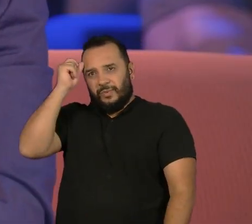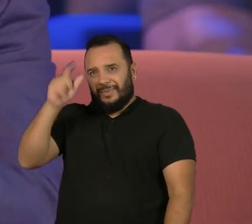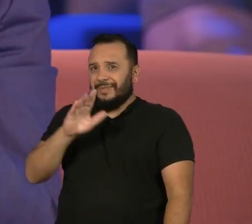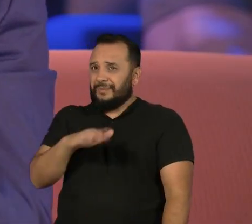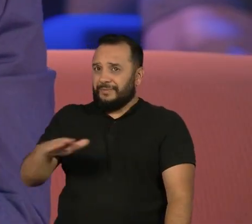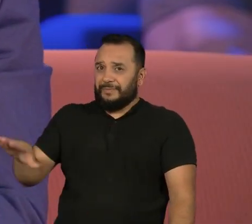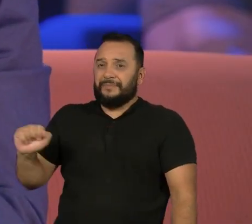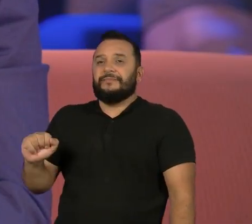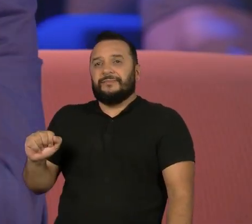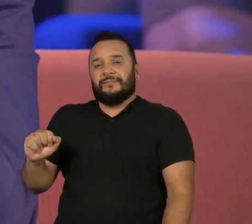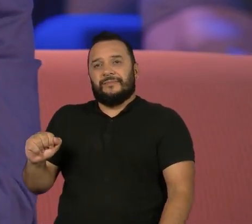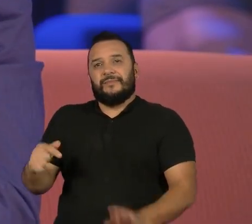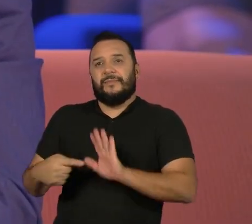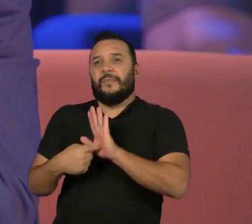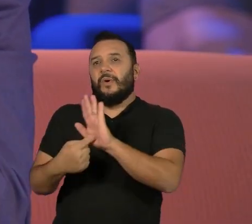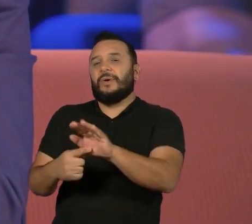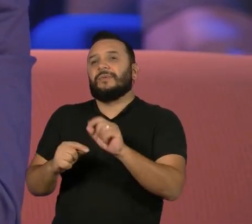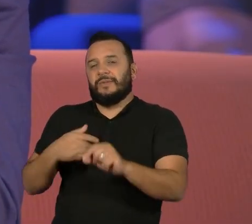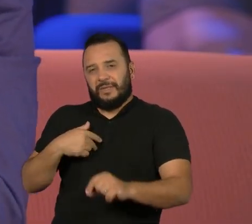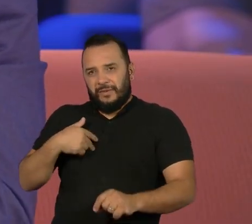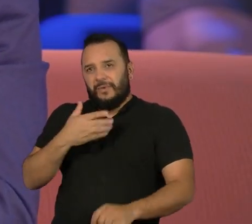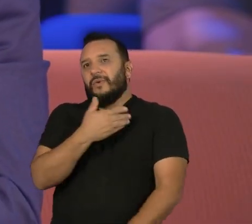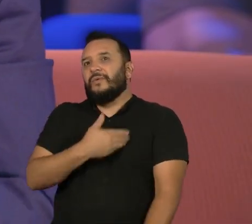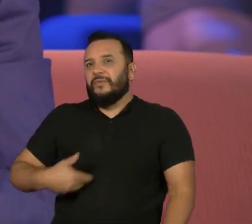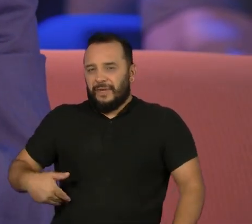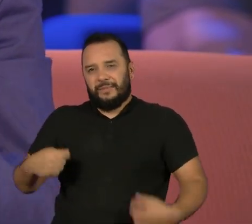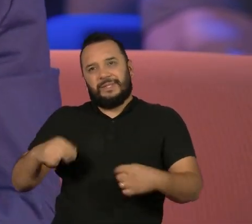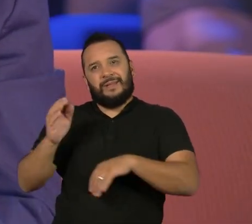que clama que governos tomem